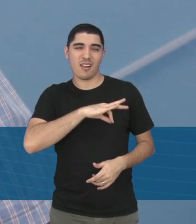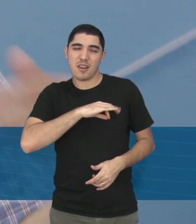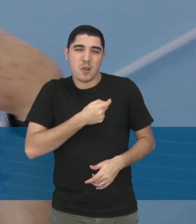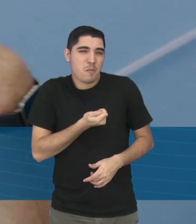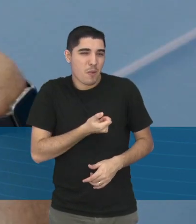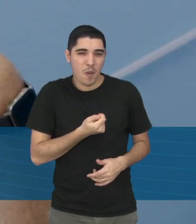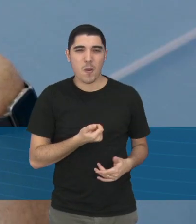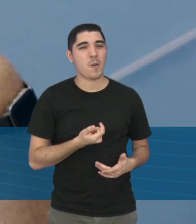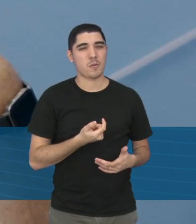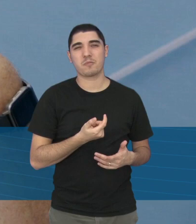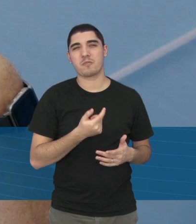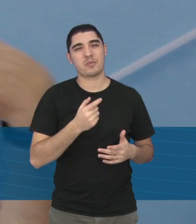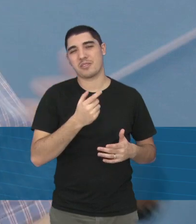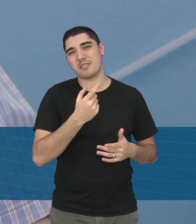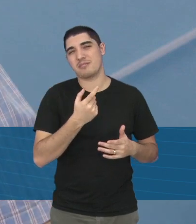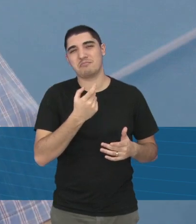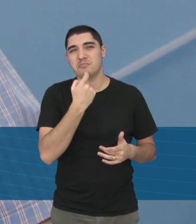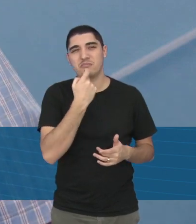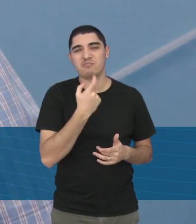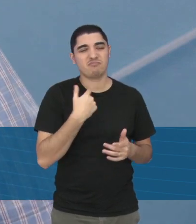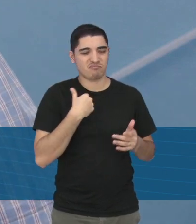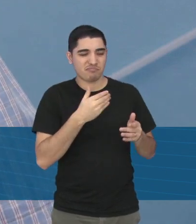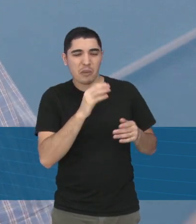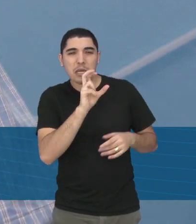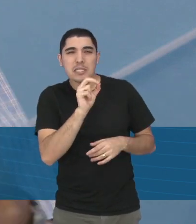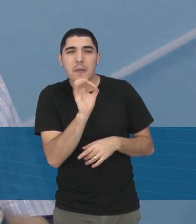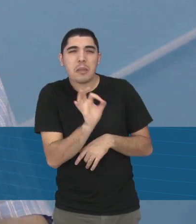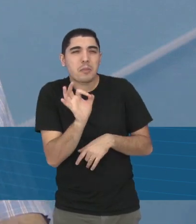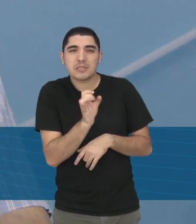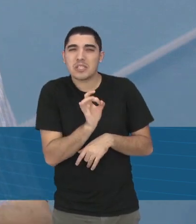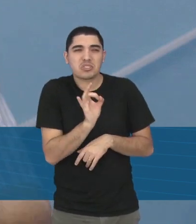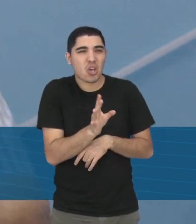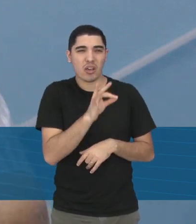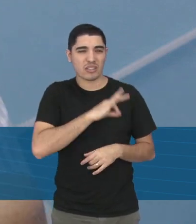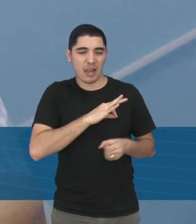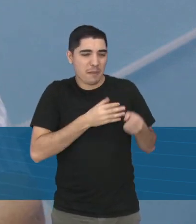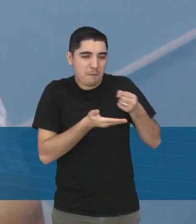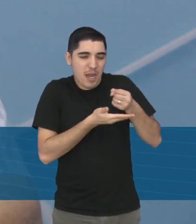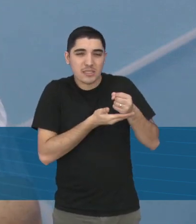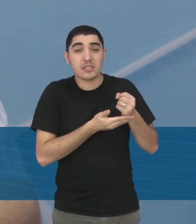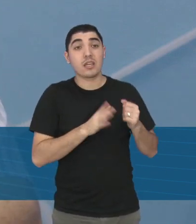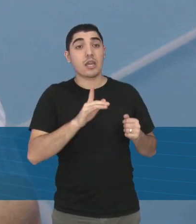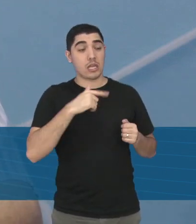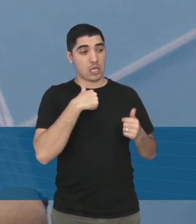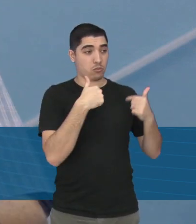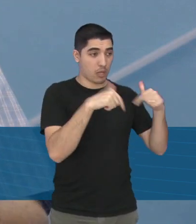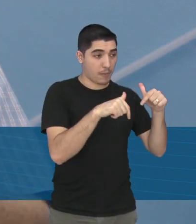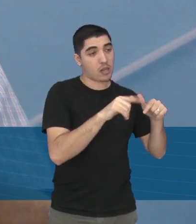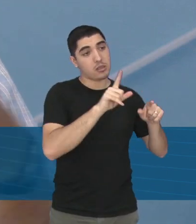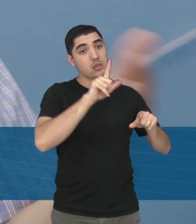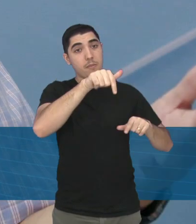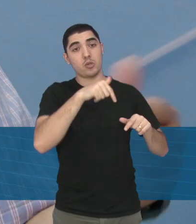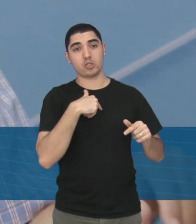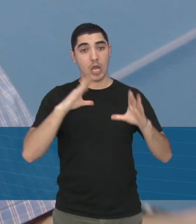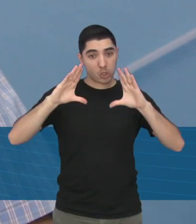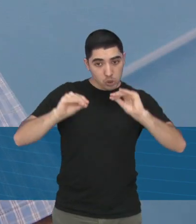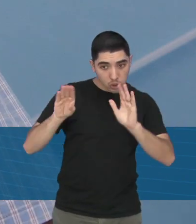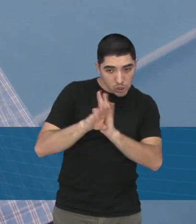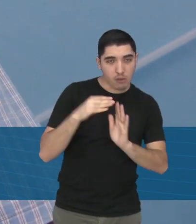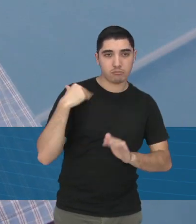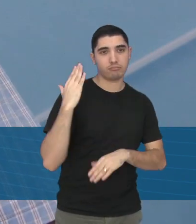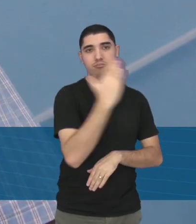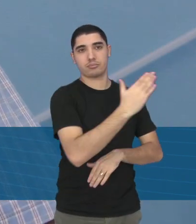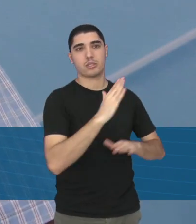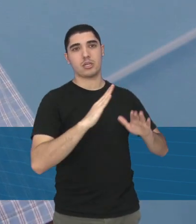né? Eu ganhava meio salário mínimo. E eu saía da minha casa às 8 horas da tarde e chegava às 5, ia para a escola à noite. Quer dizer, que tempo eu tinha para fazer